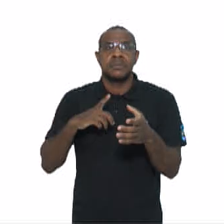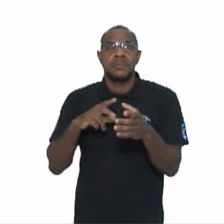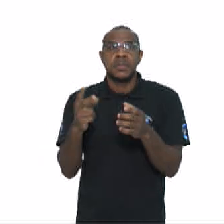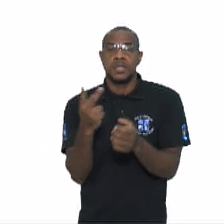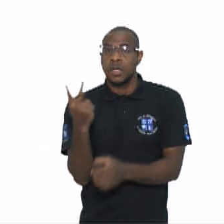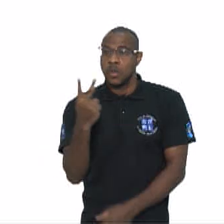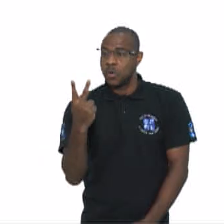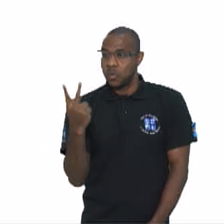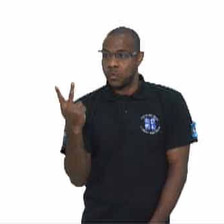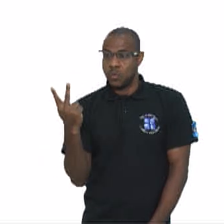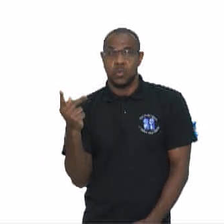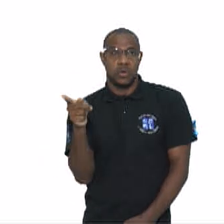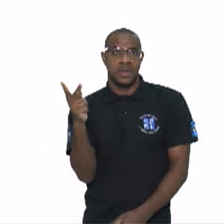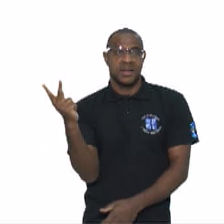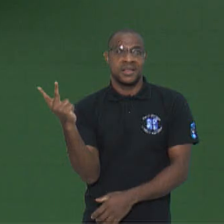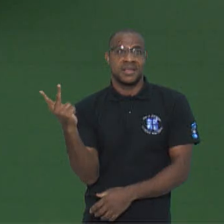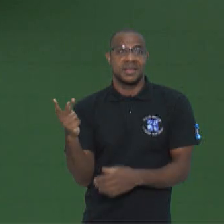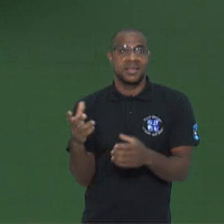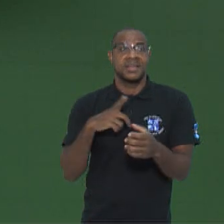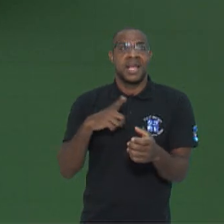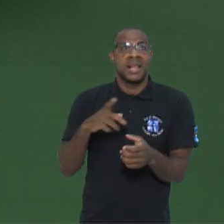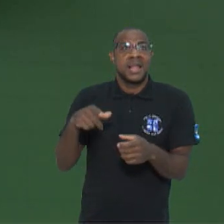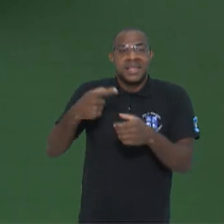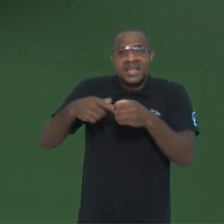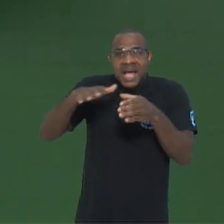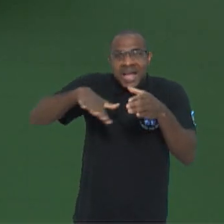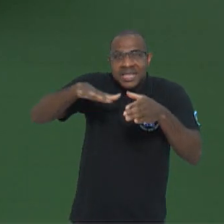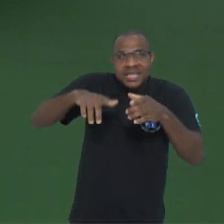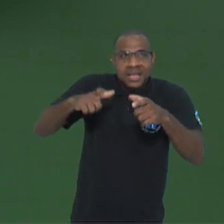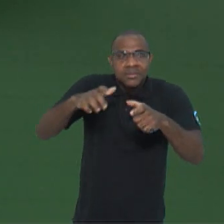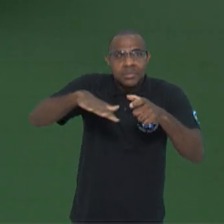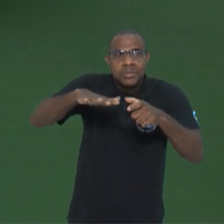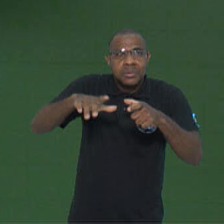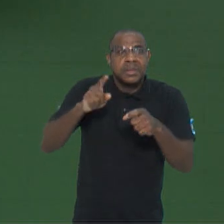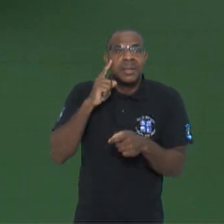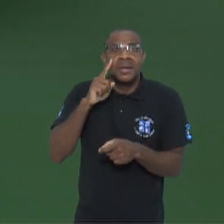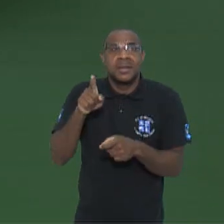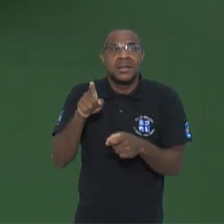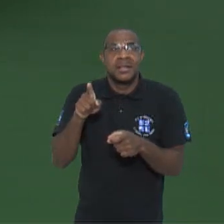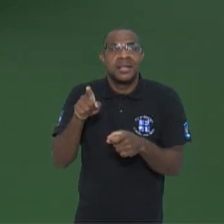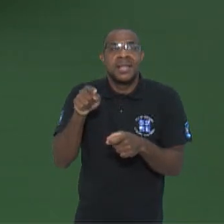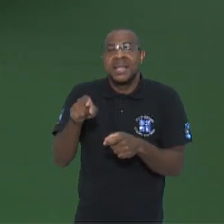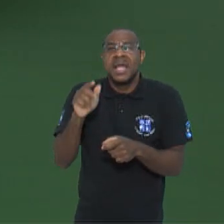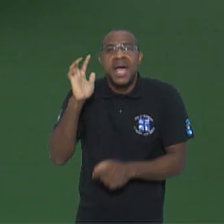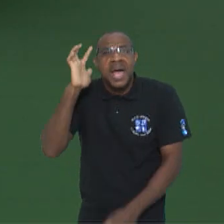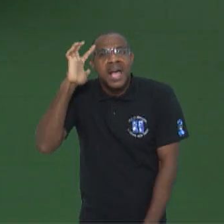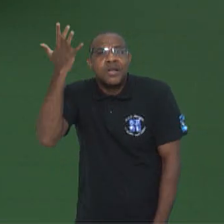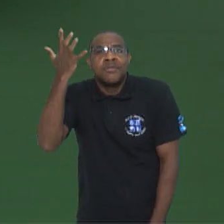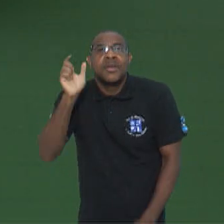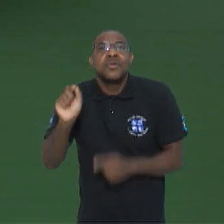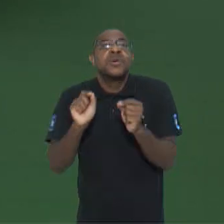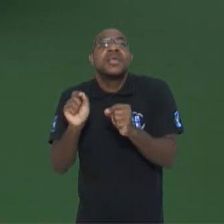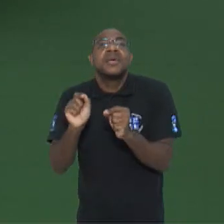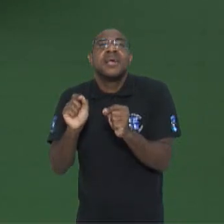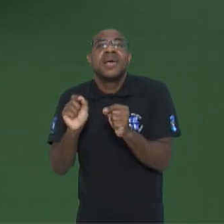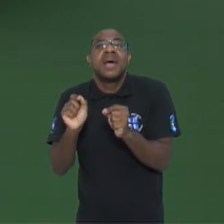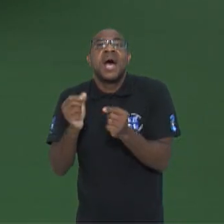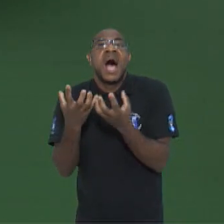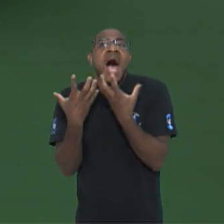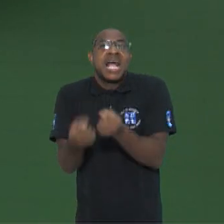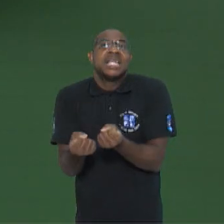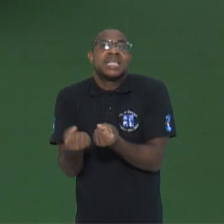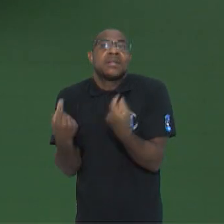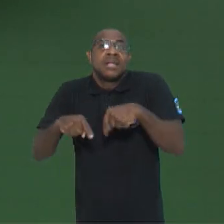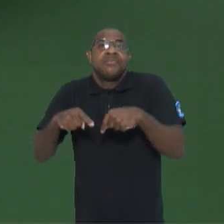uma estátua deles até hoje na cidade de Chamonix, apontando para o cume do Mont Blanc. E eles resolveram, então, aceitar